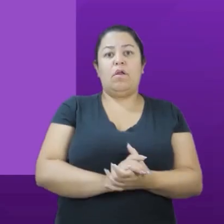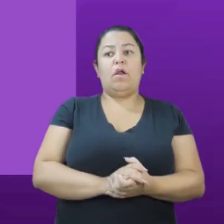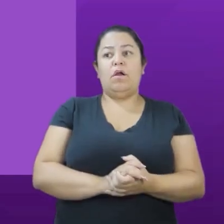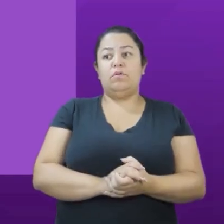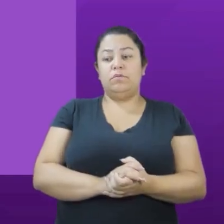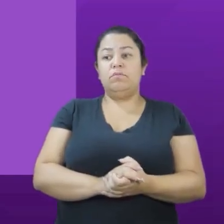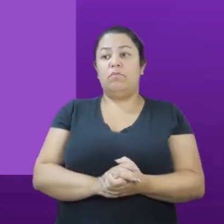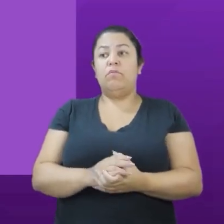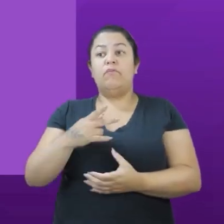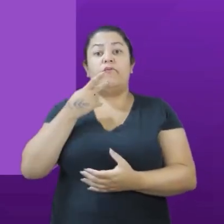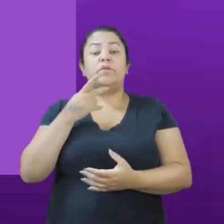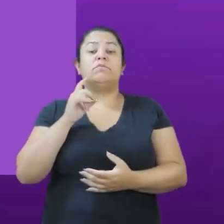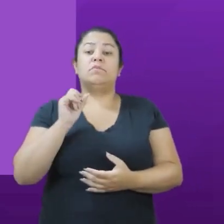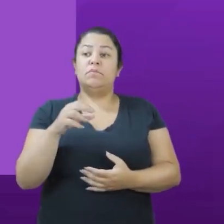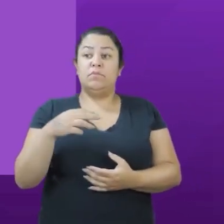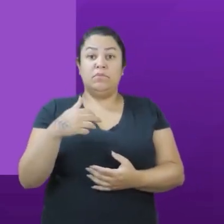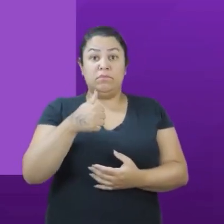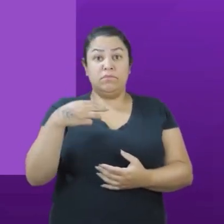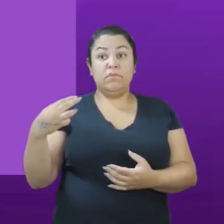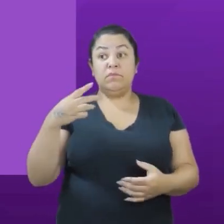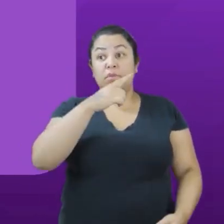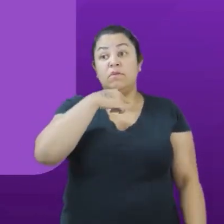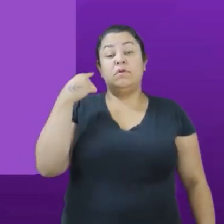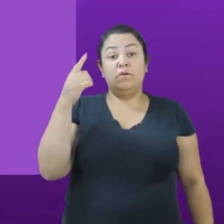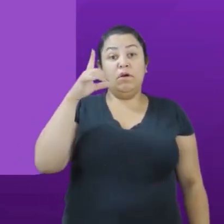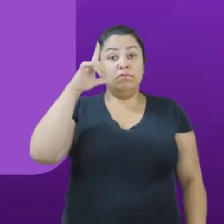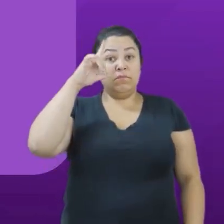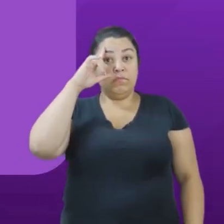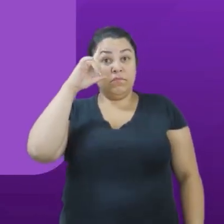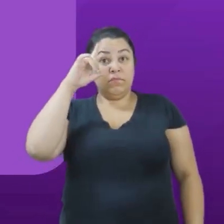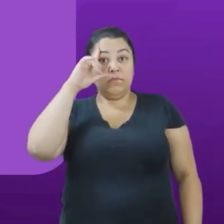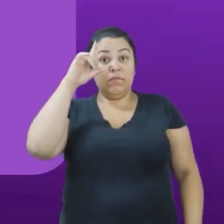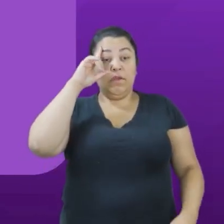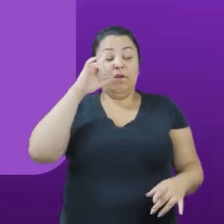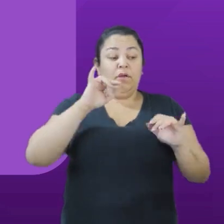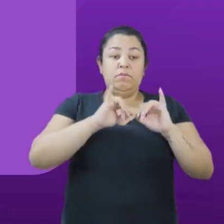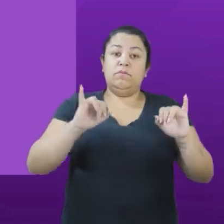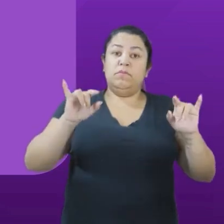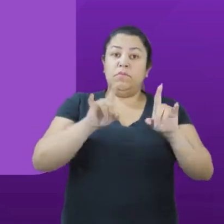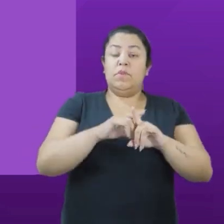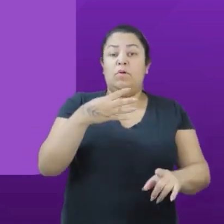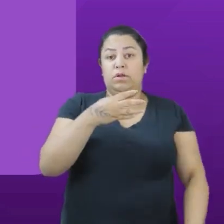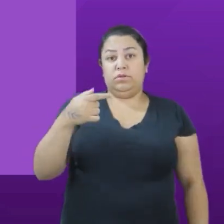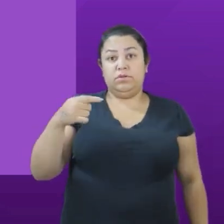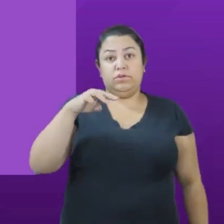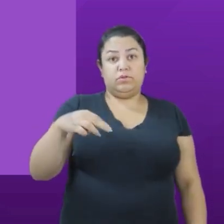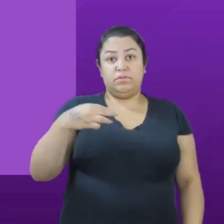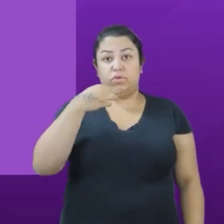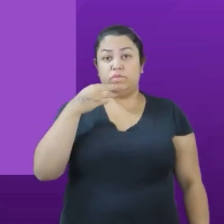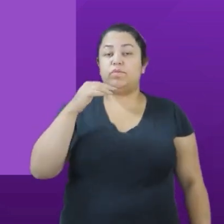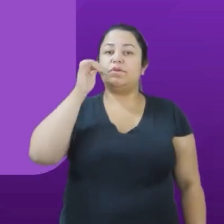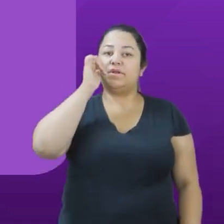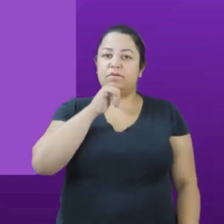gente afirma, né, que são 13 mortes por dia, dado a partir desse dado, 47 mil mulheres